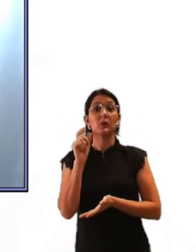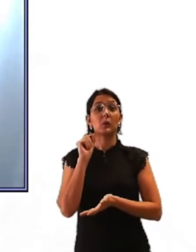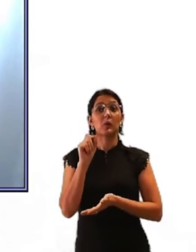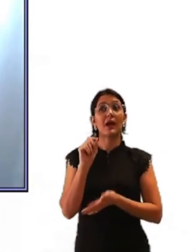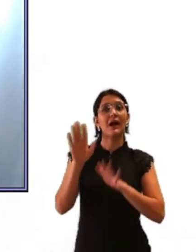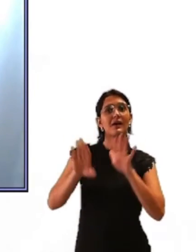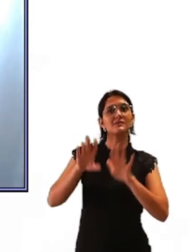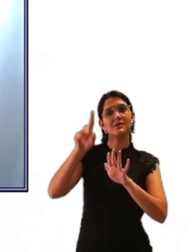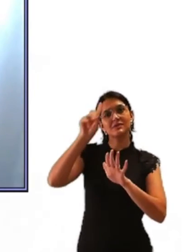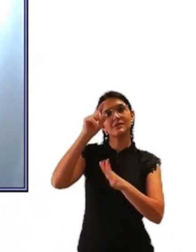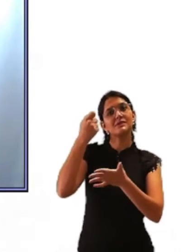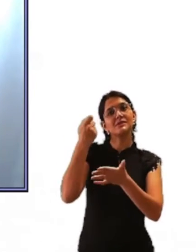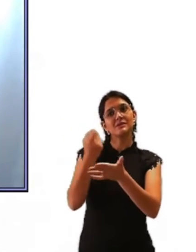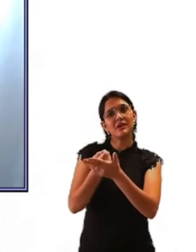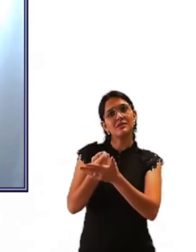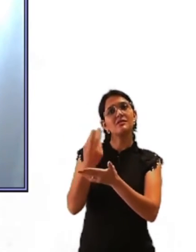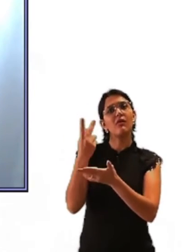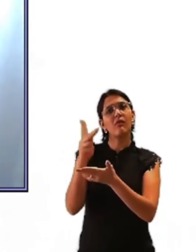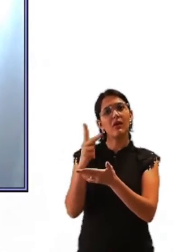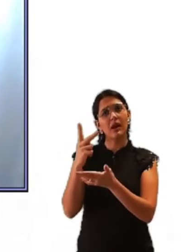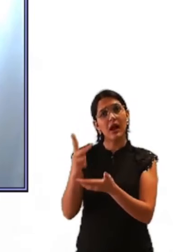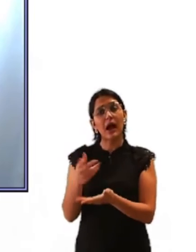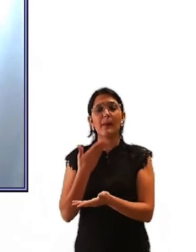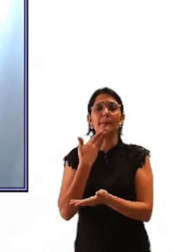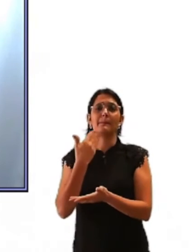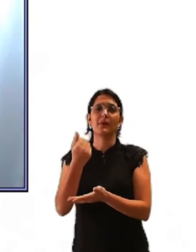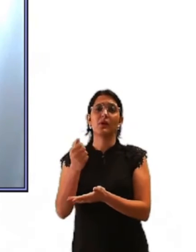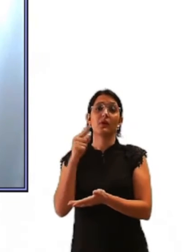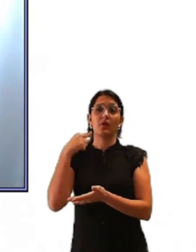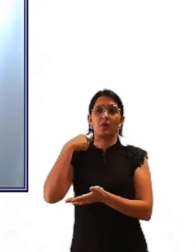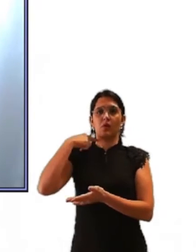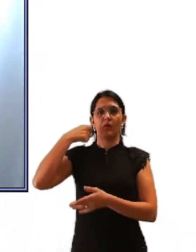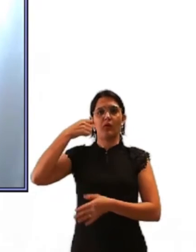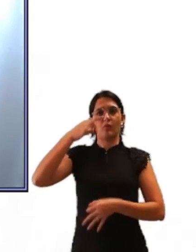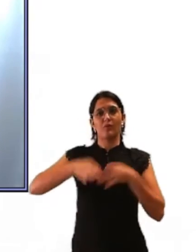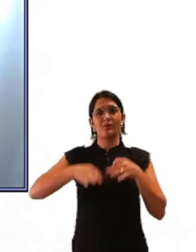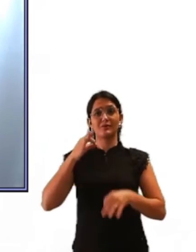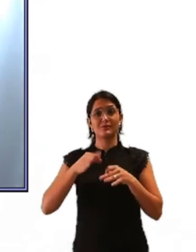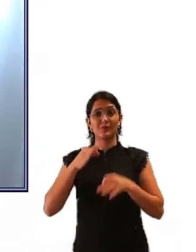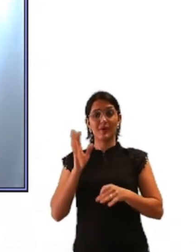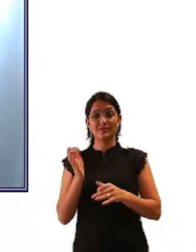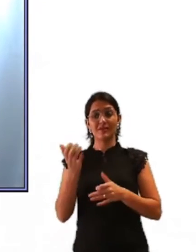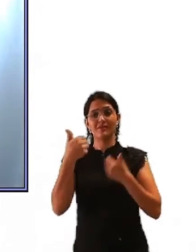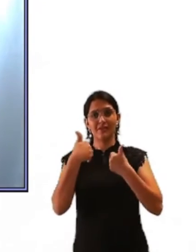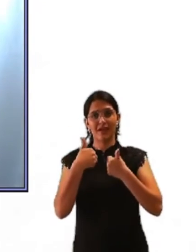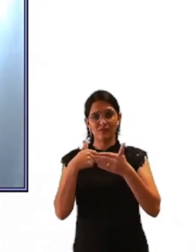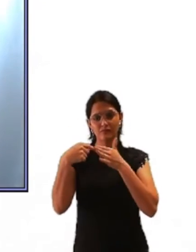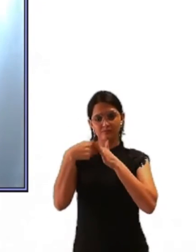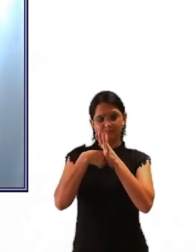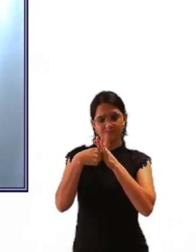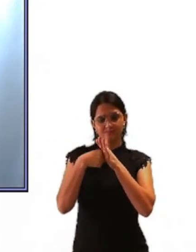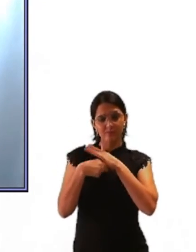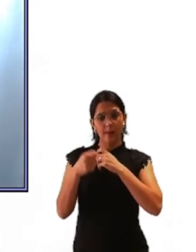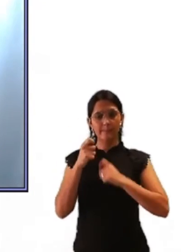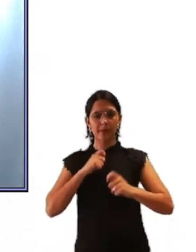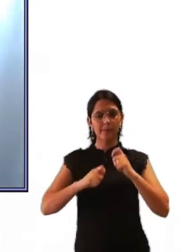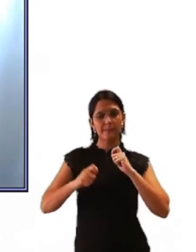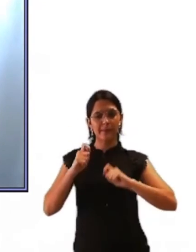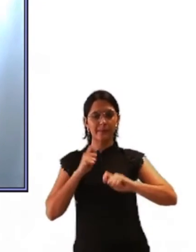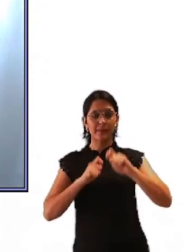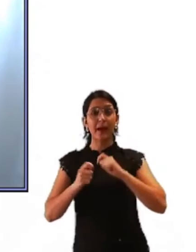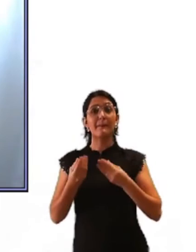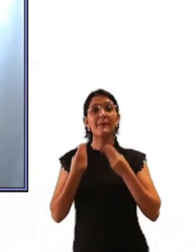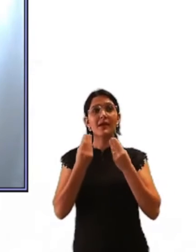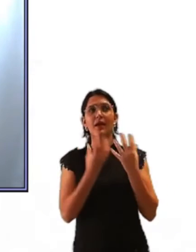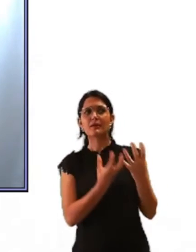subjetiva, nada melhor que o próprio juiz exerceu o autocontrole para não ser influenciado ou tão